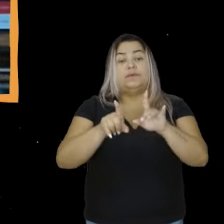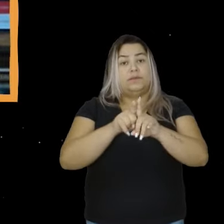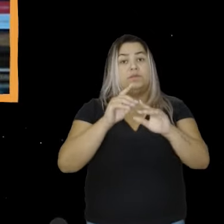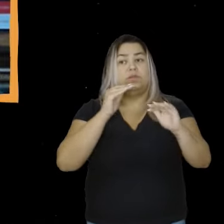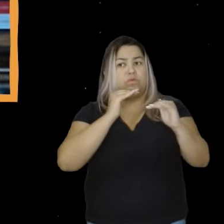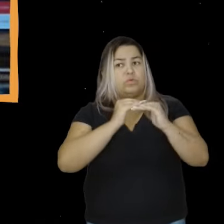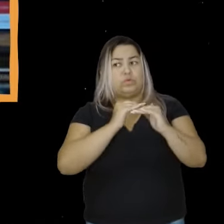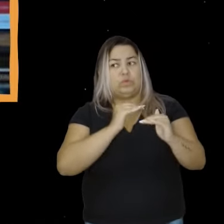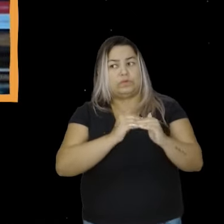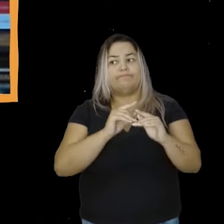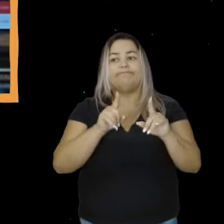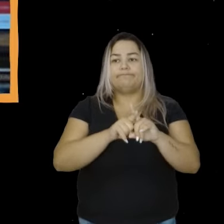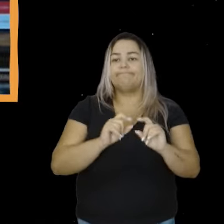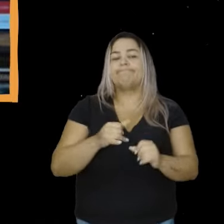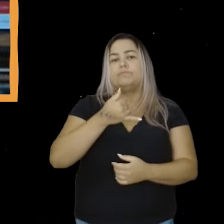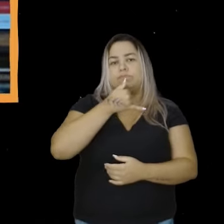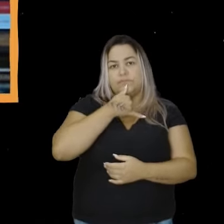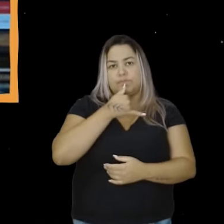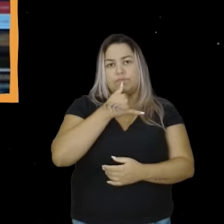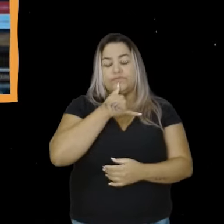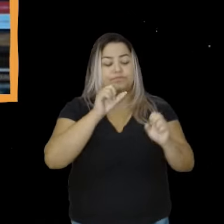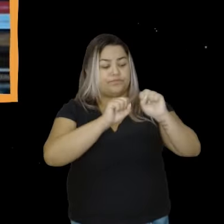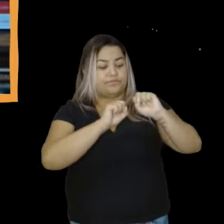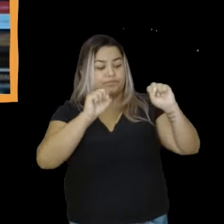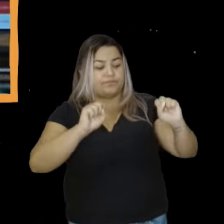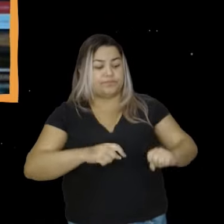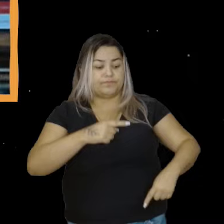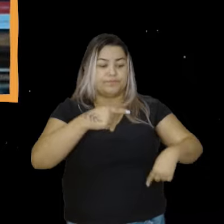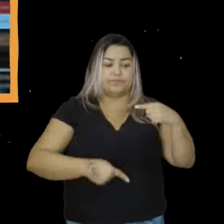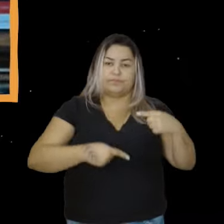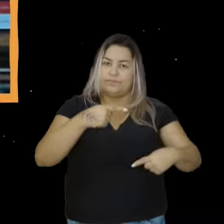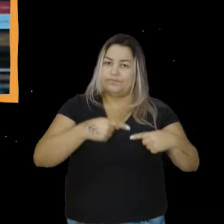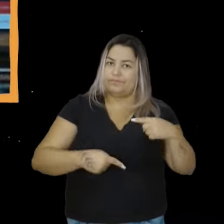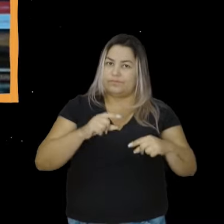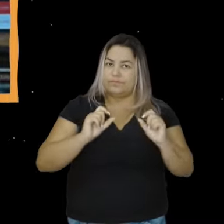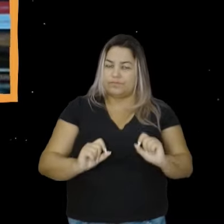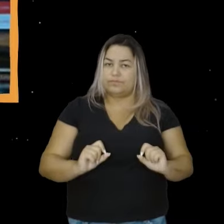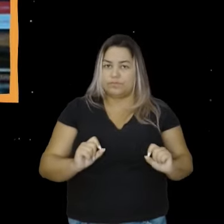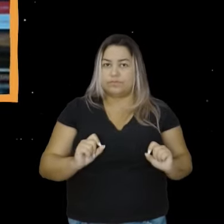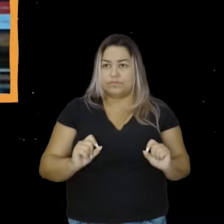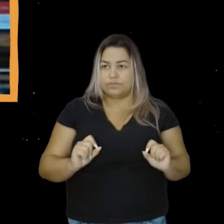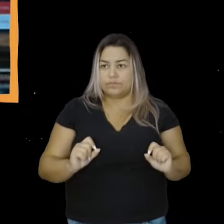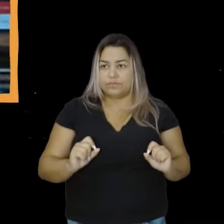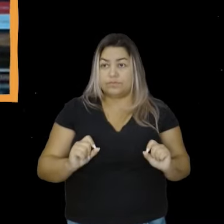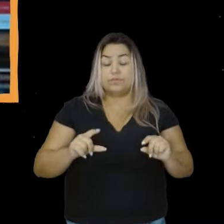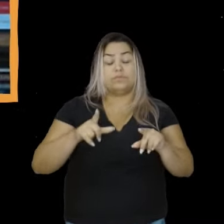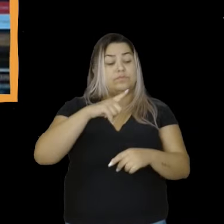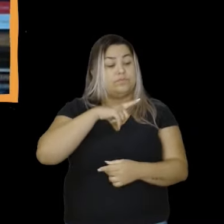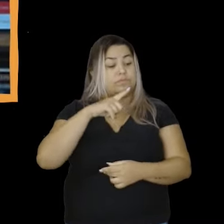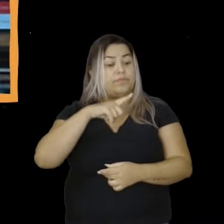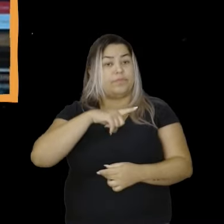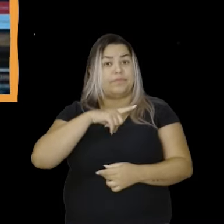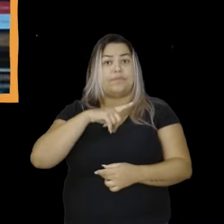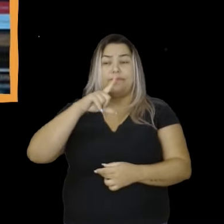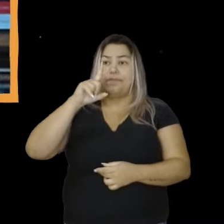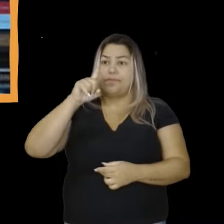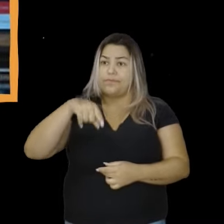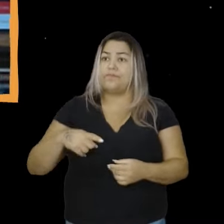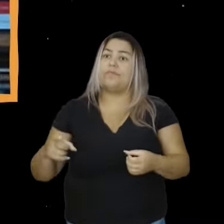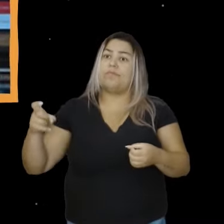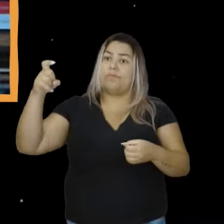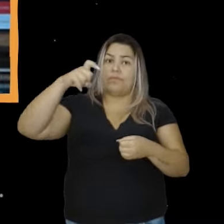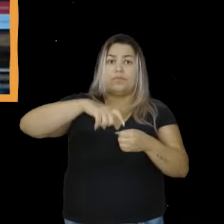população. Lamentavelmente, o nosso sistema político eleitoral é um sistema uninominal. Devia ser um sistema de votar